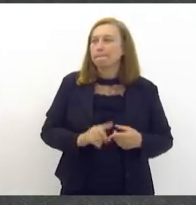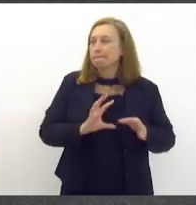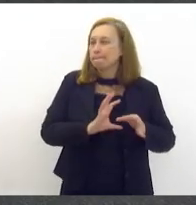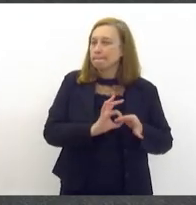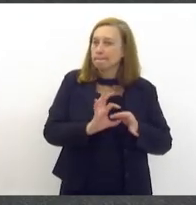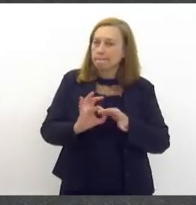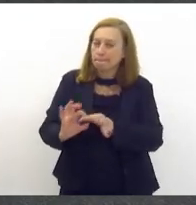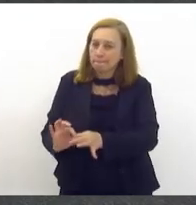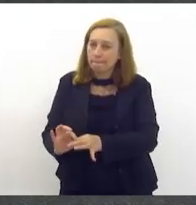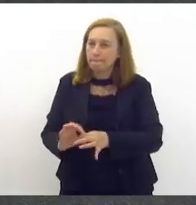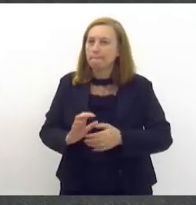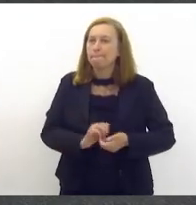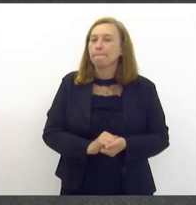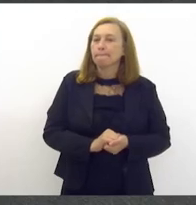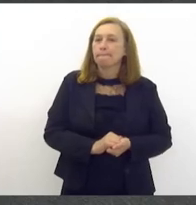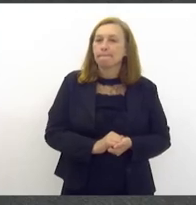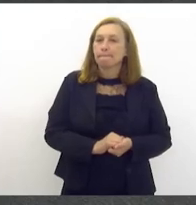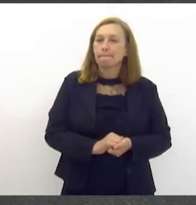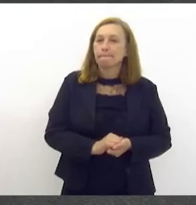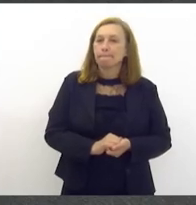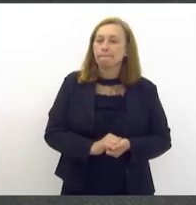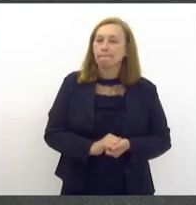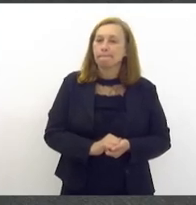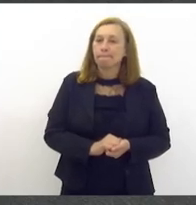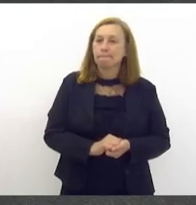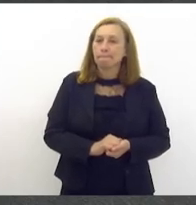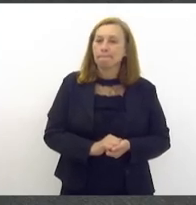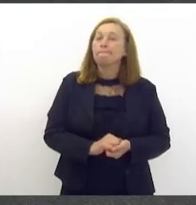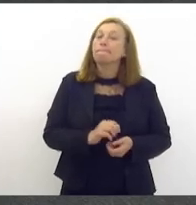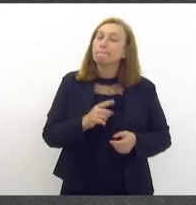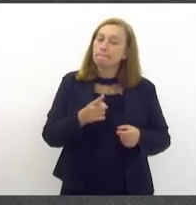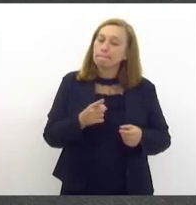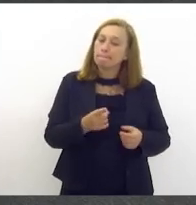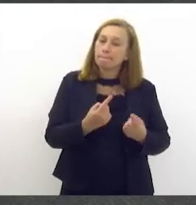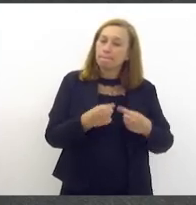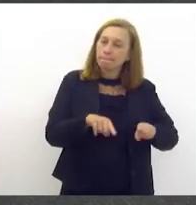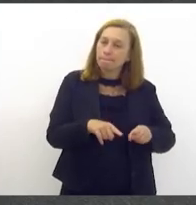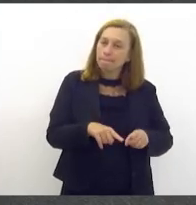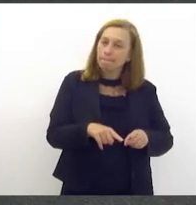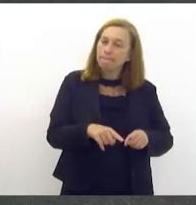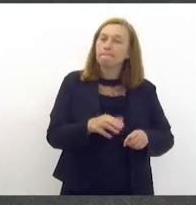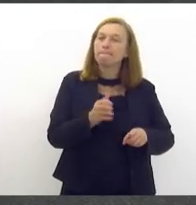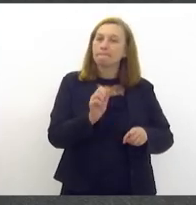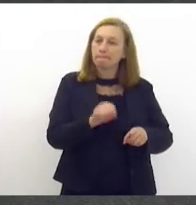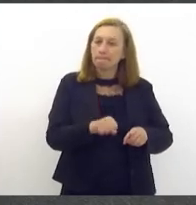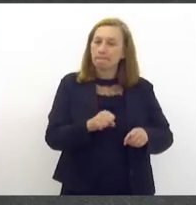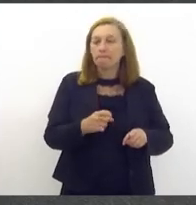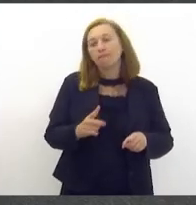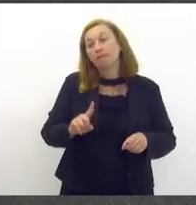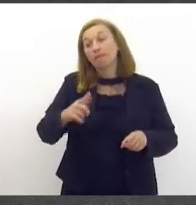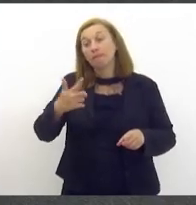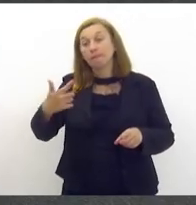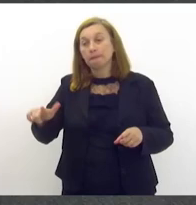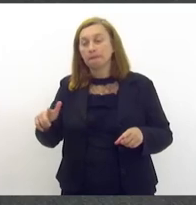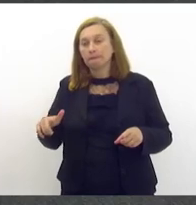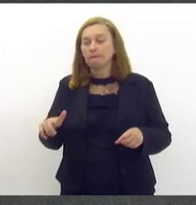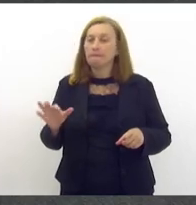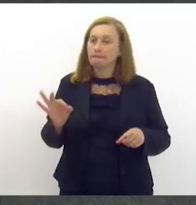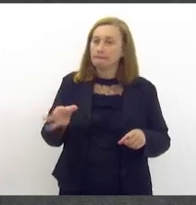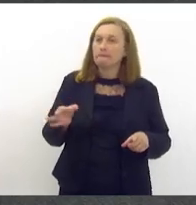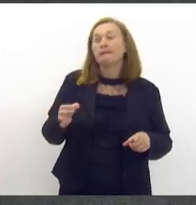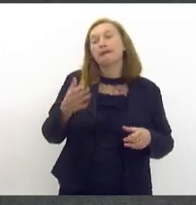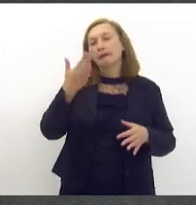está obstruindo, sim. O que não está obstruindo tem que ser tratado diferentemente. A pessoa tem que saber se o carro foi roubado